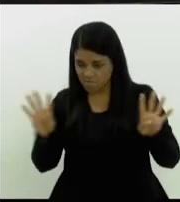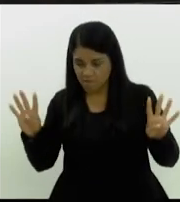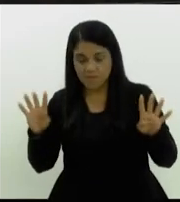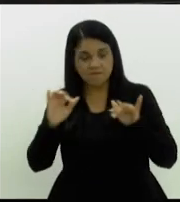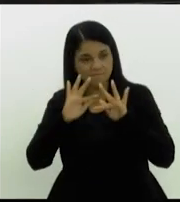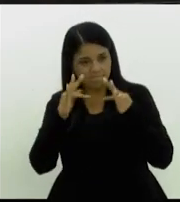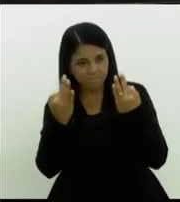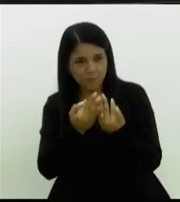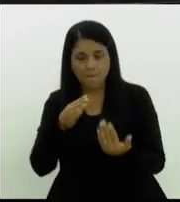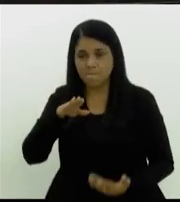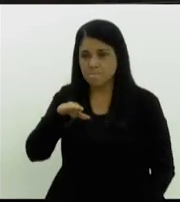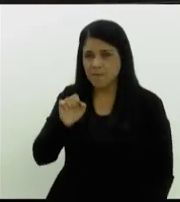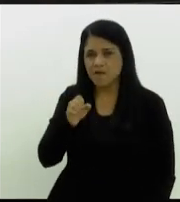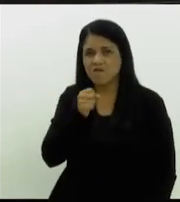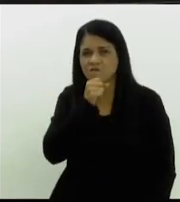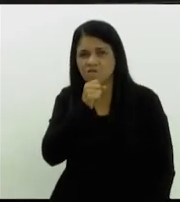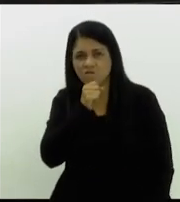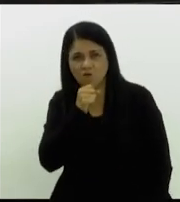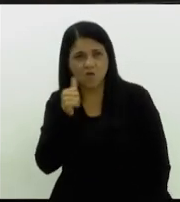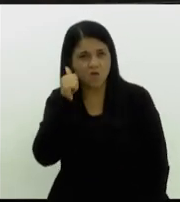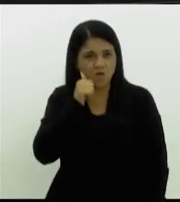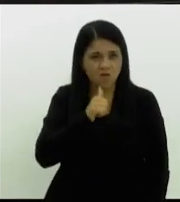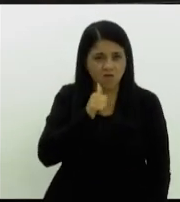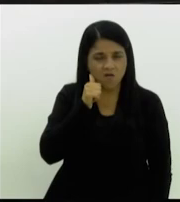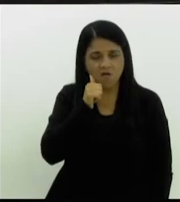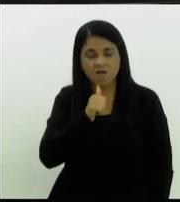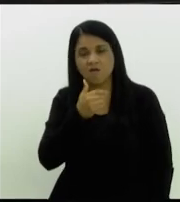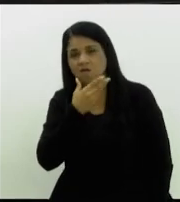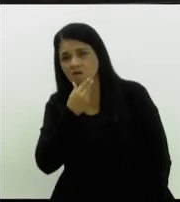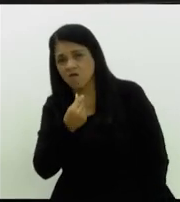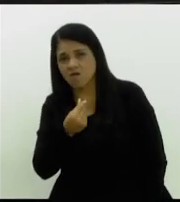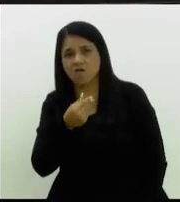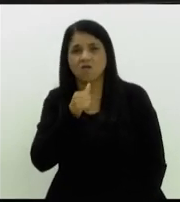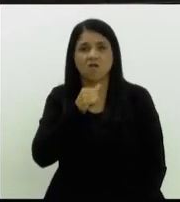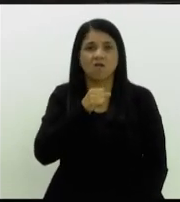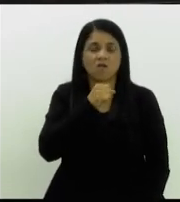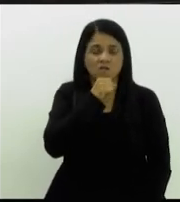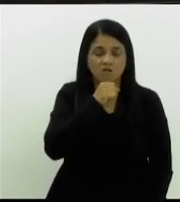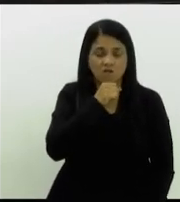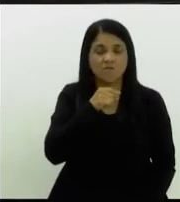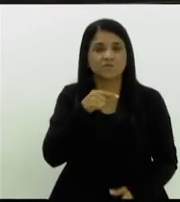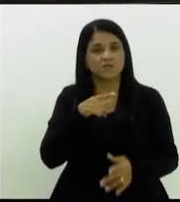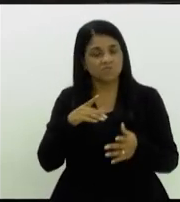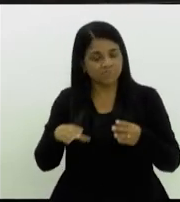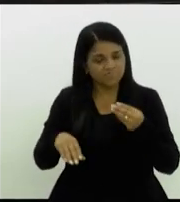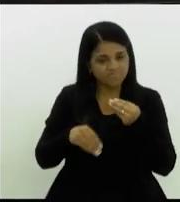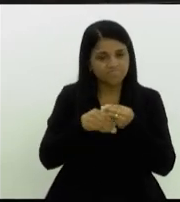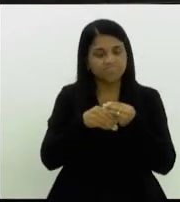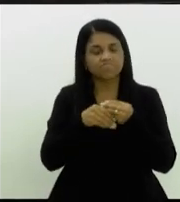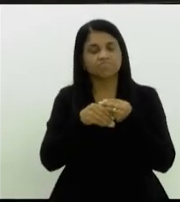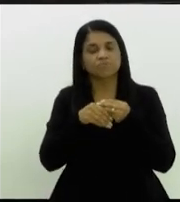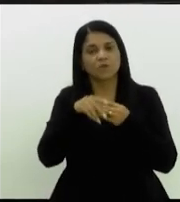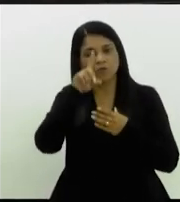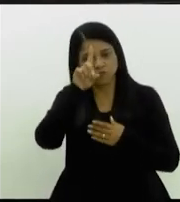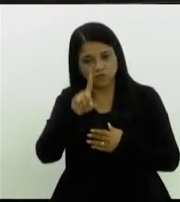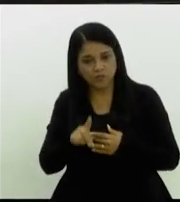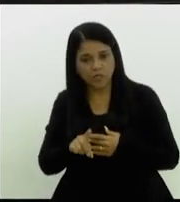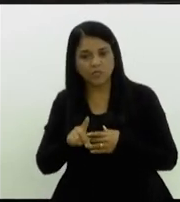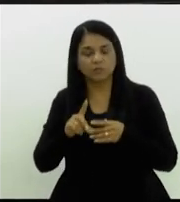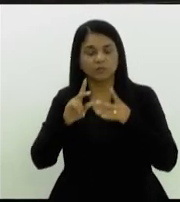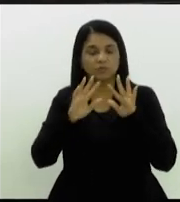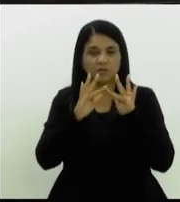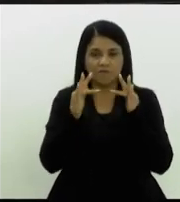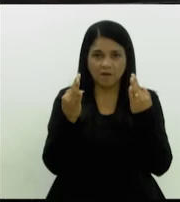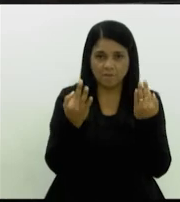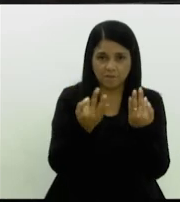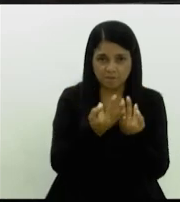de mães, de avós, lutando pelo seu direito. Então, me somo aqui, me solidarizo a todos os